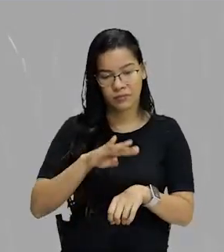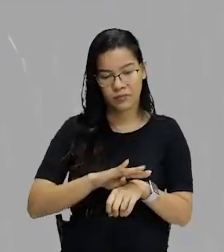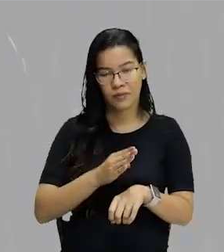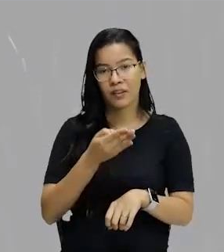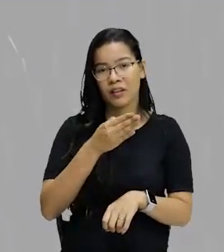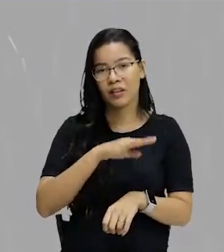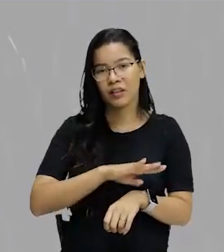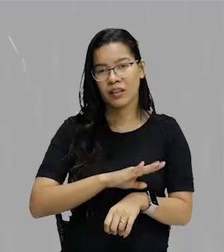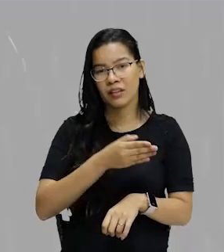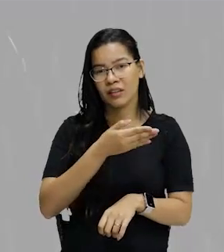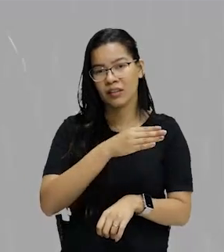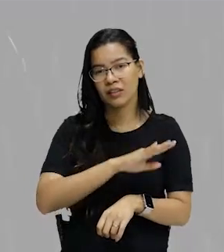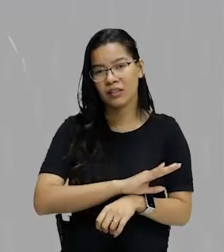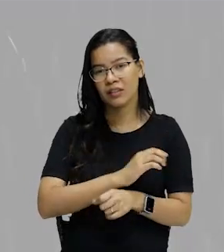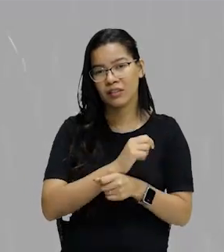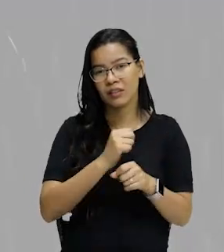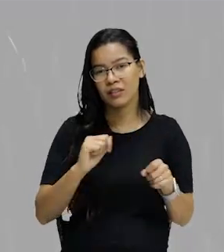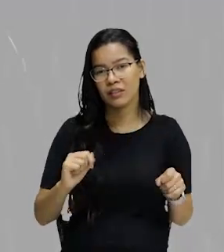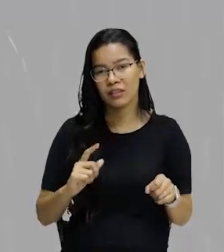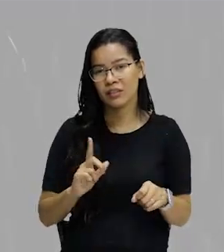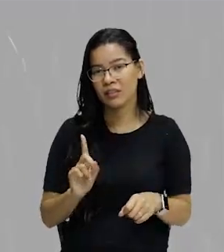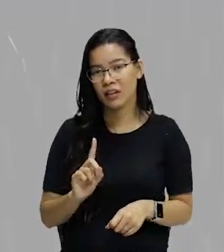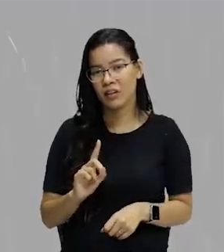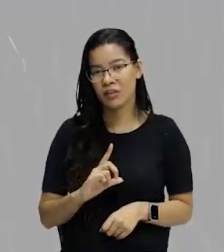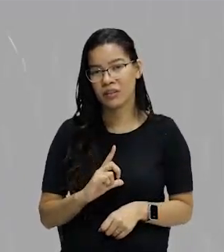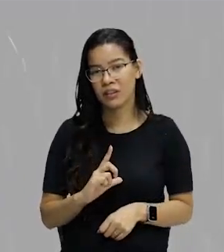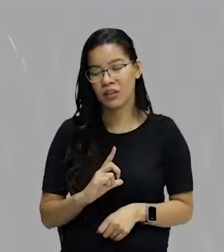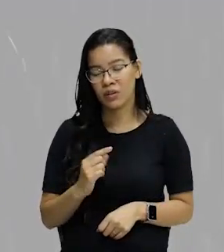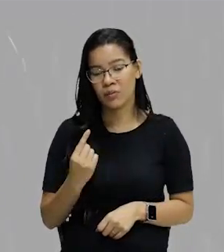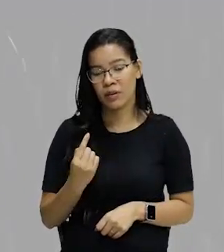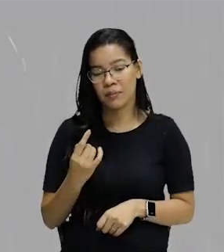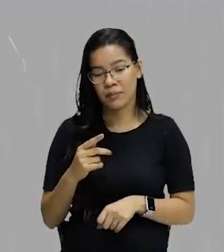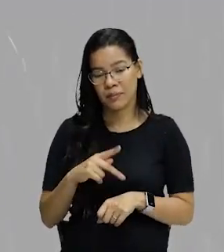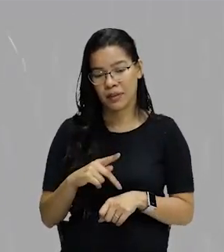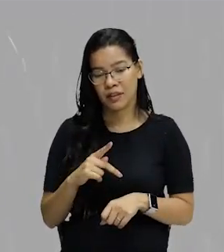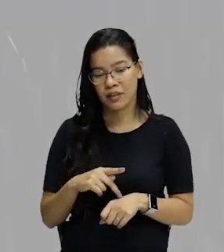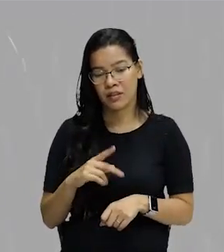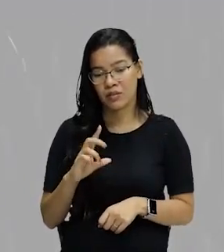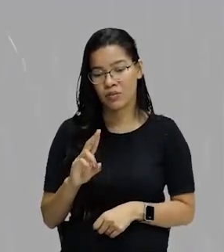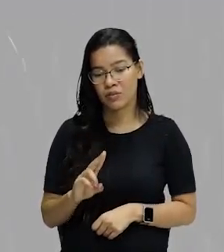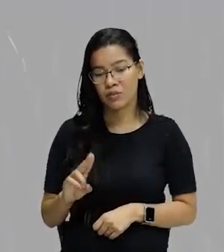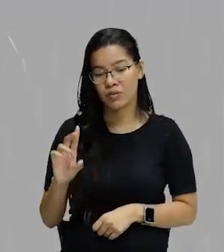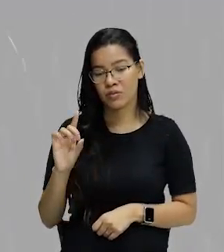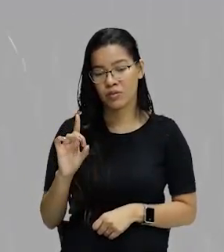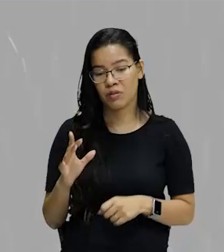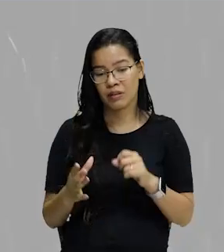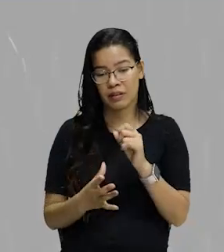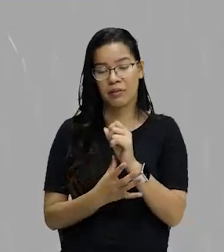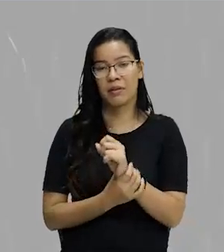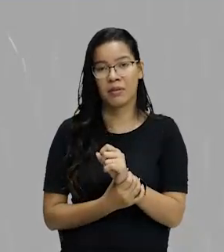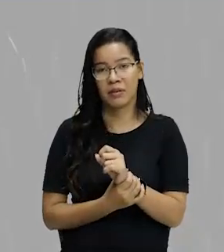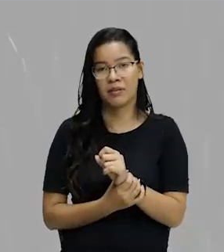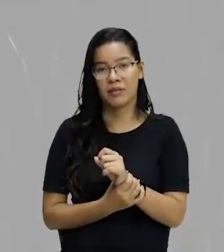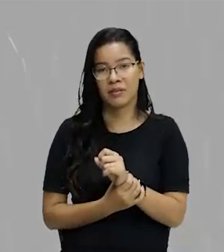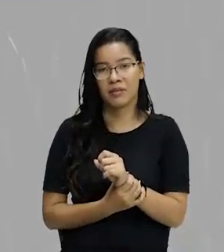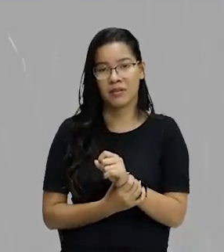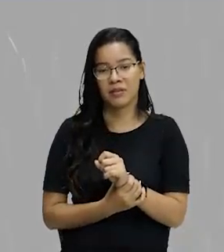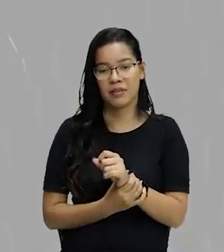grandes. Tá aqui, ó, uma pedra. Ele coloca aqui só um equipamento de segurança aqui embaixo, ó.